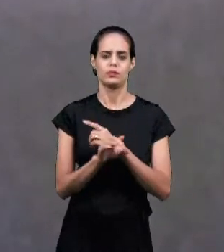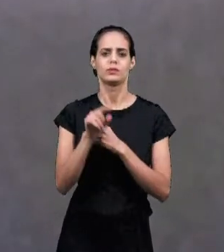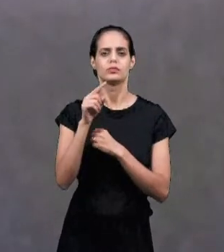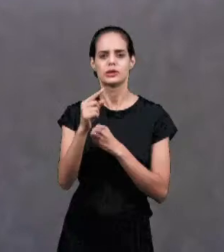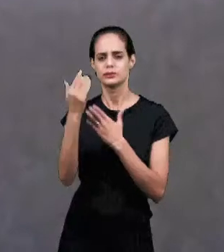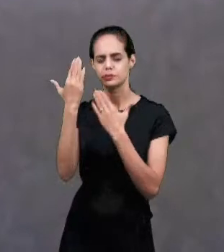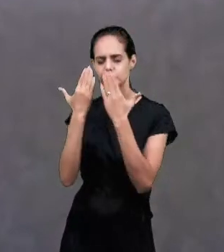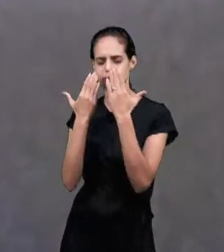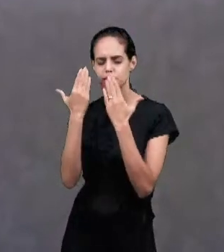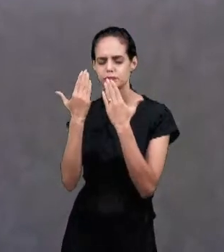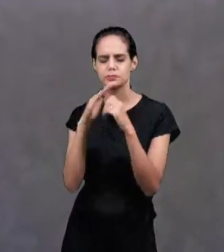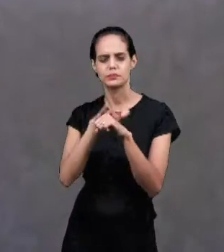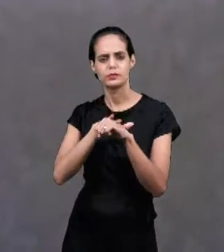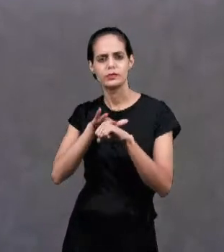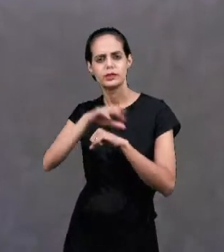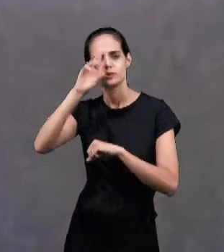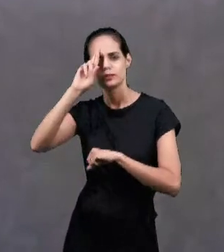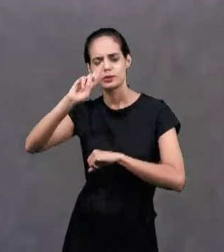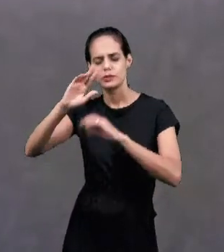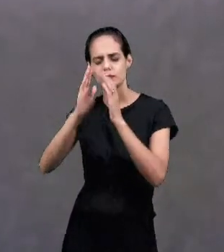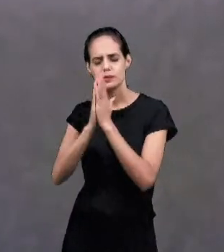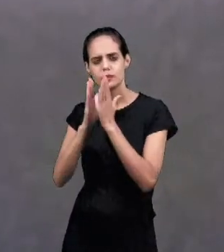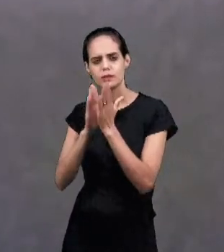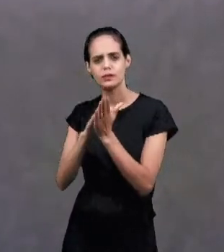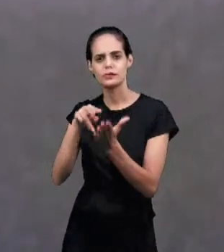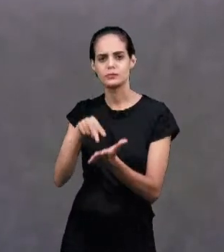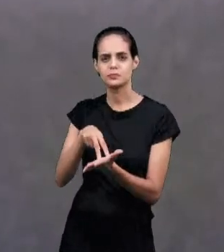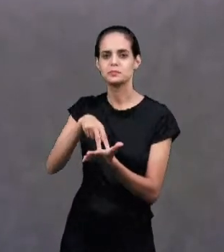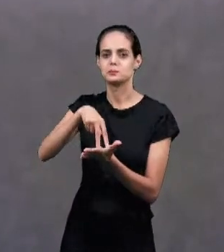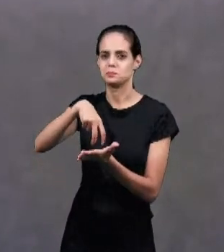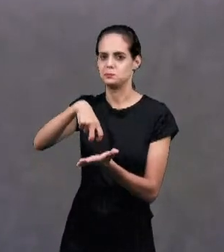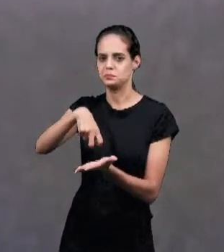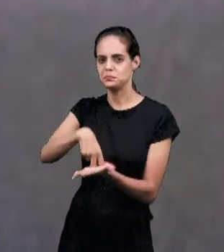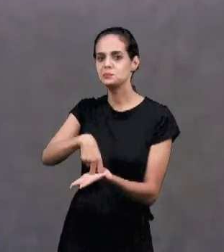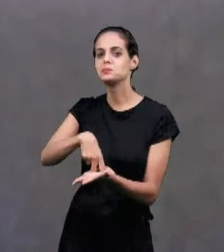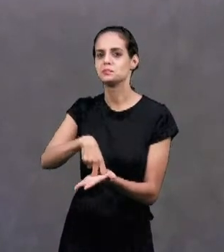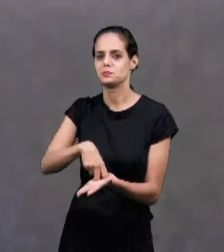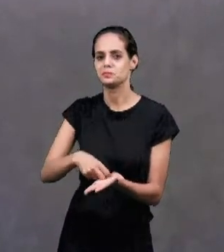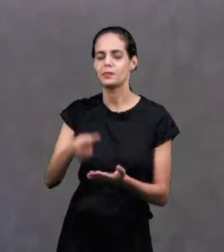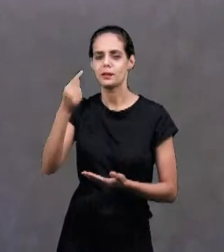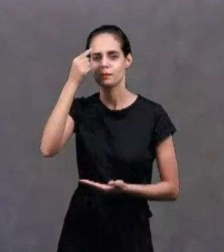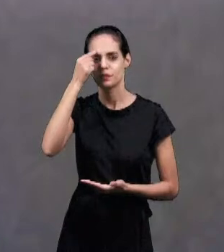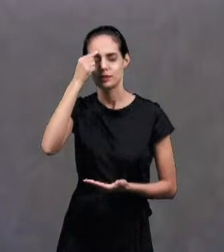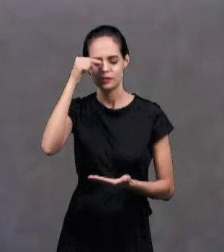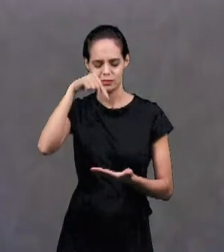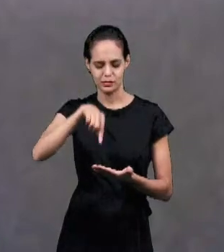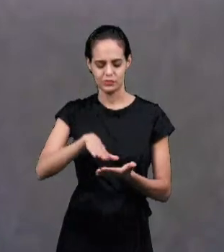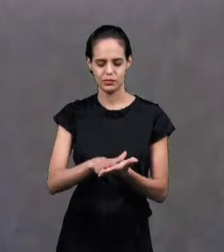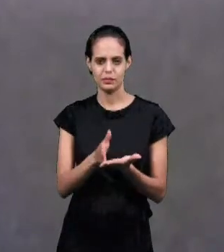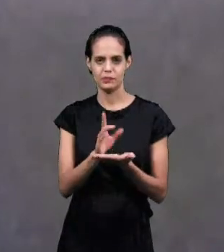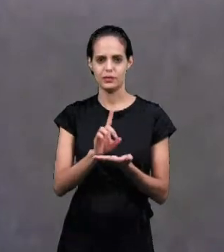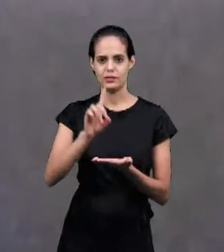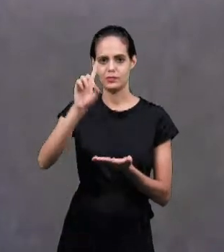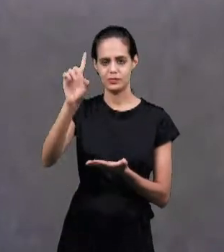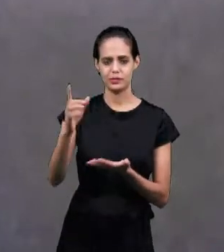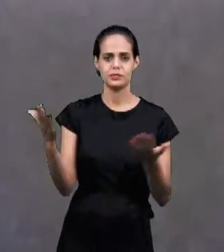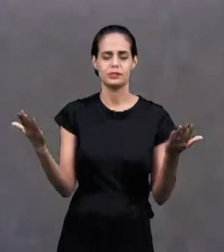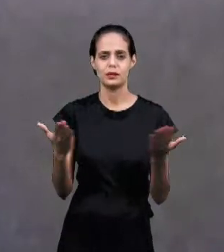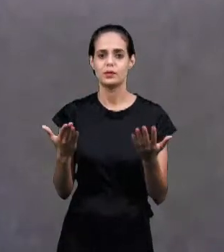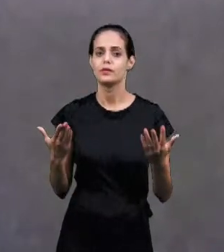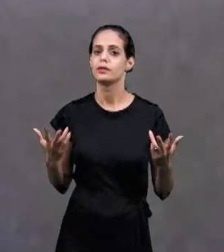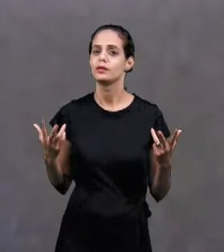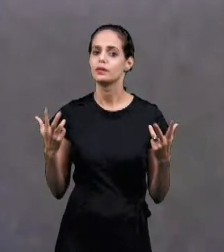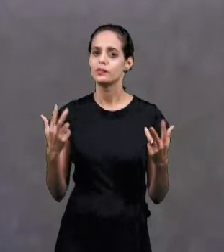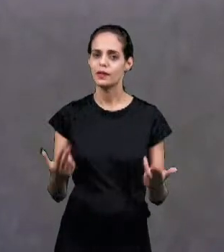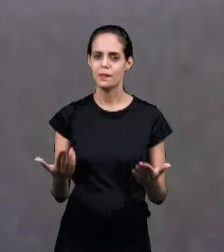com o Senhor, pode estar de joelhos, orando, meditando na Palavra. A mesma coisa agora, a gente tem esse bate-papo